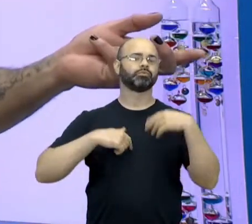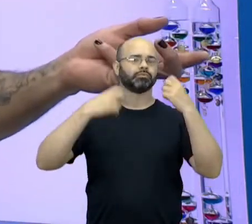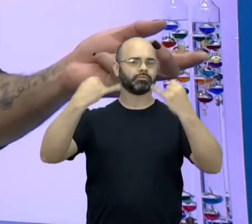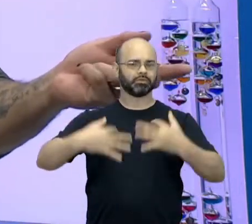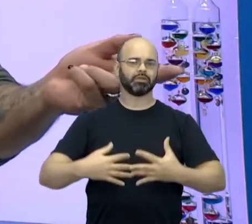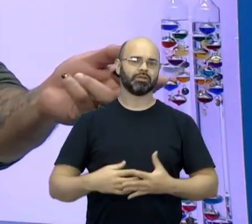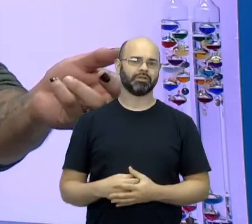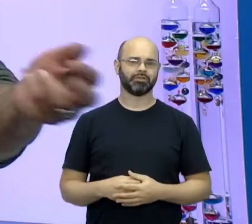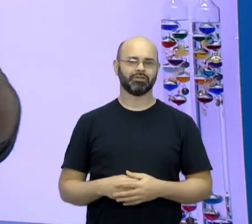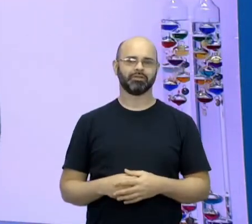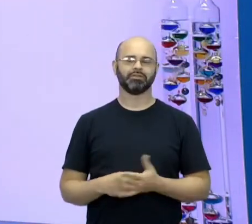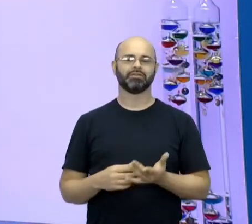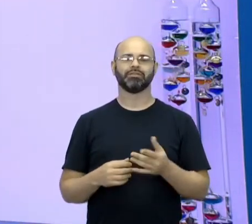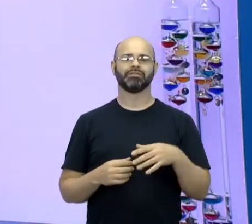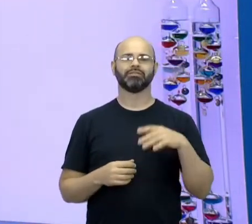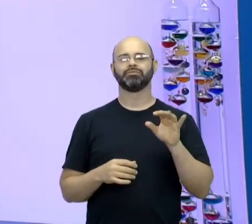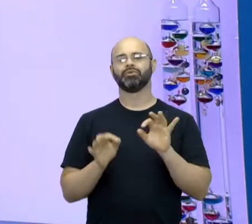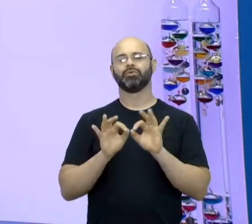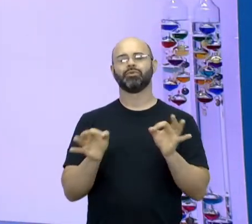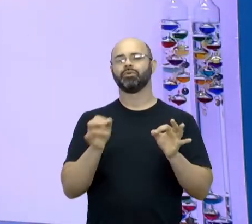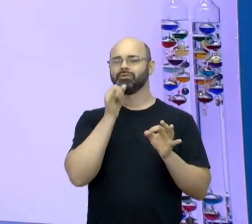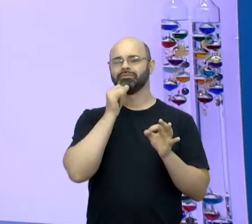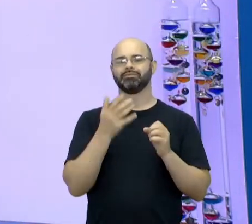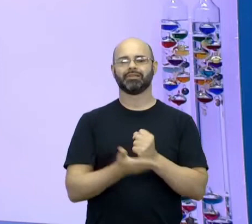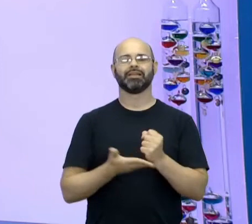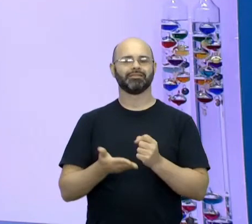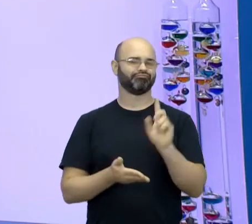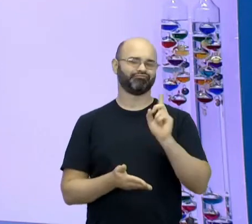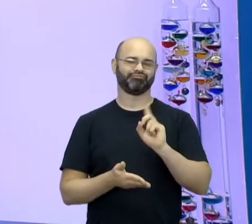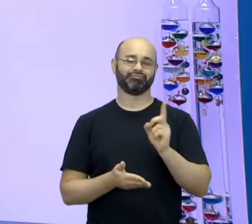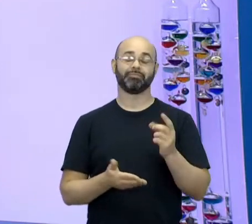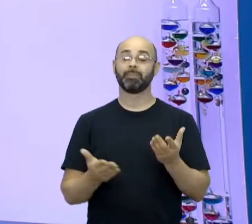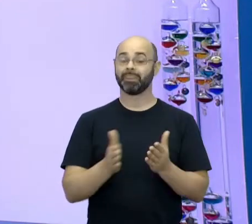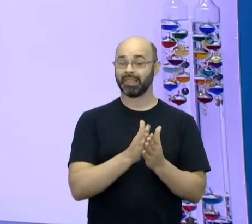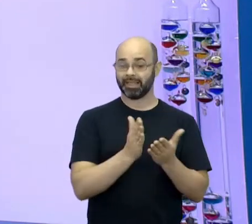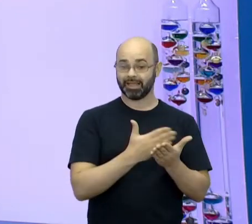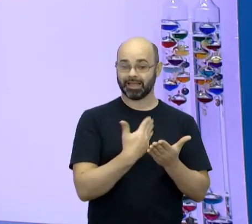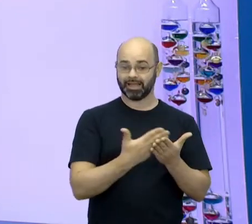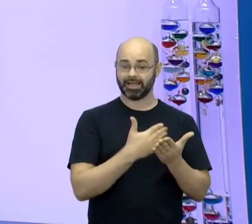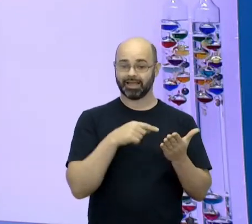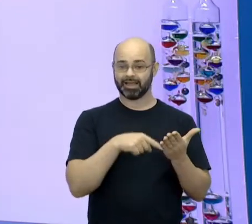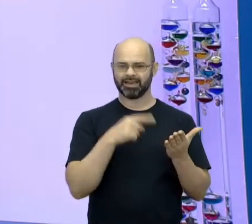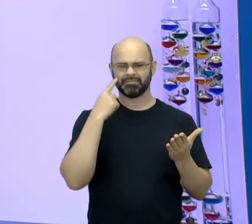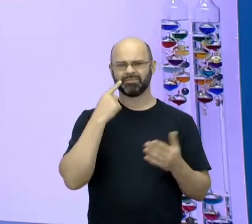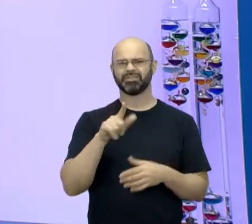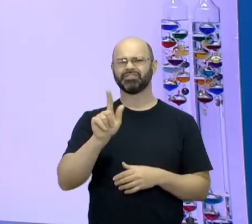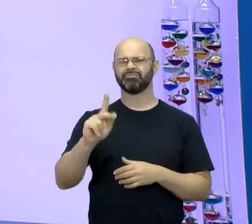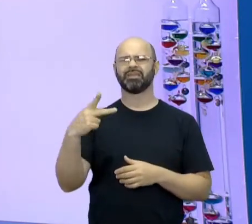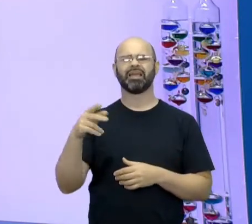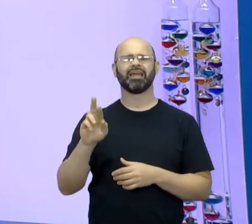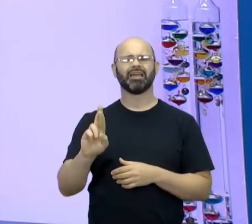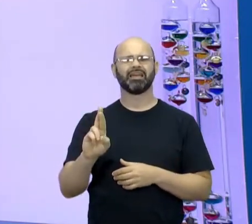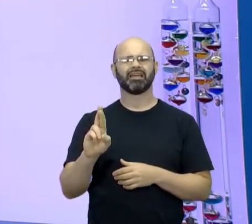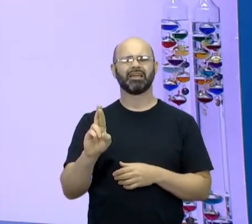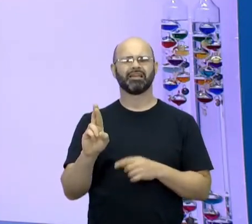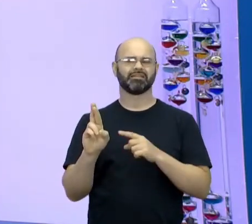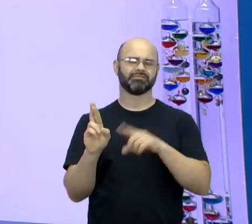GPR. Ai, Giba, eu estou vendo aqui no nosso caderno aqui, que aí fala muito de GPR. E GPR